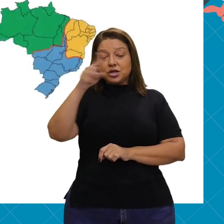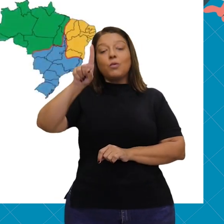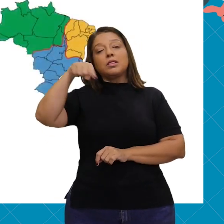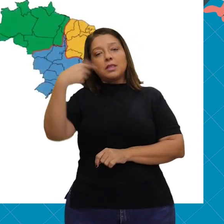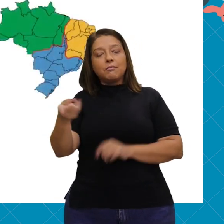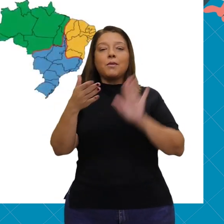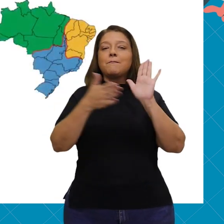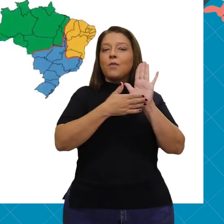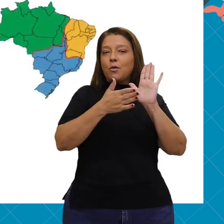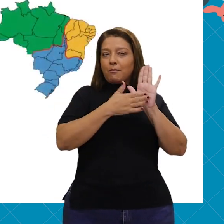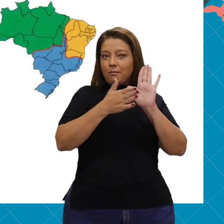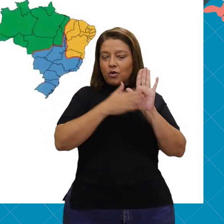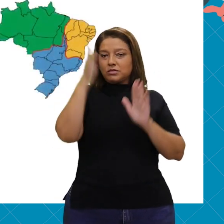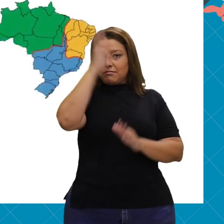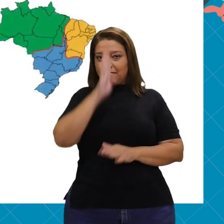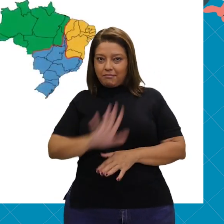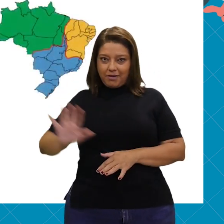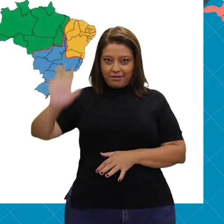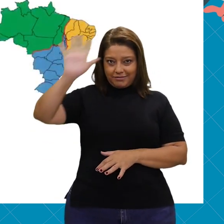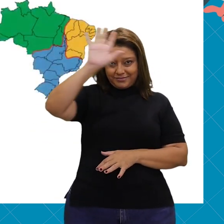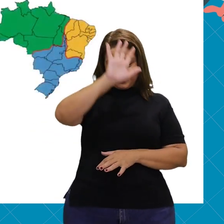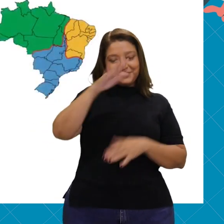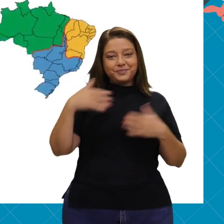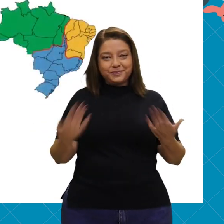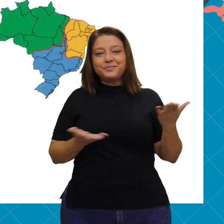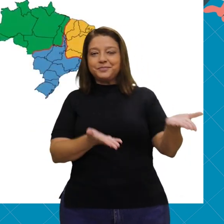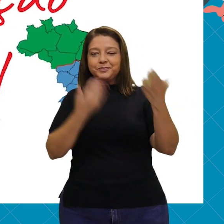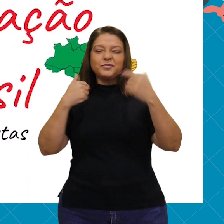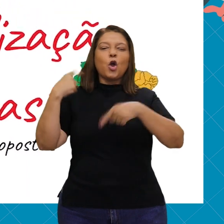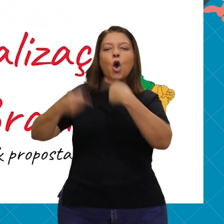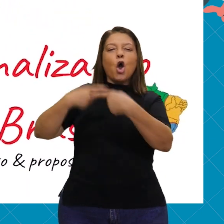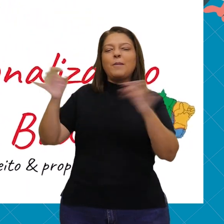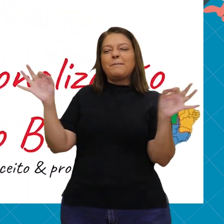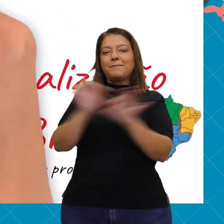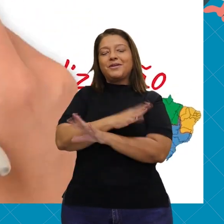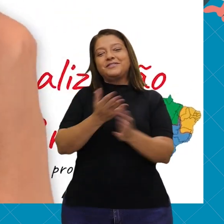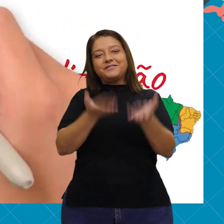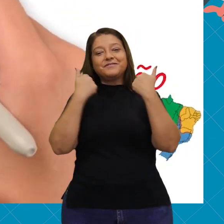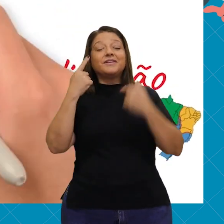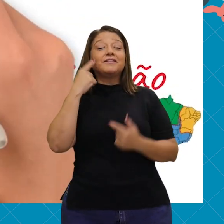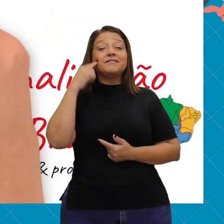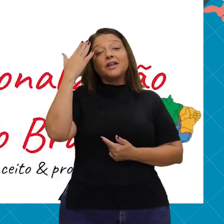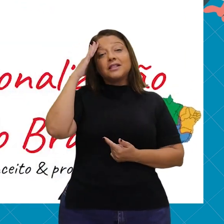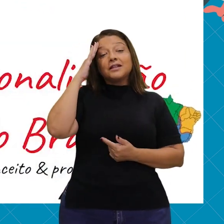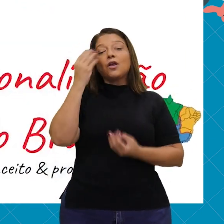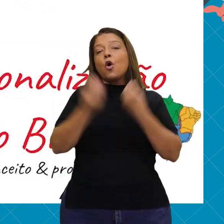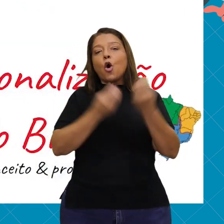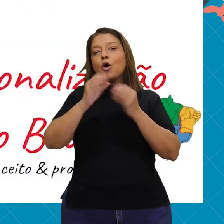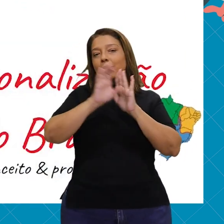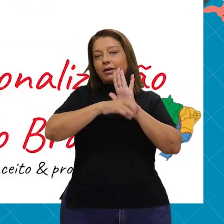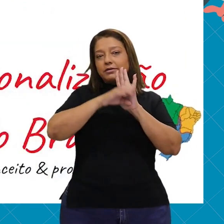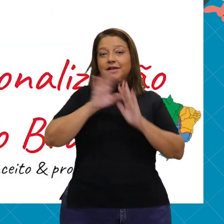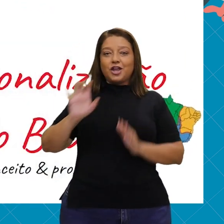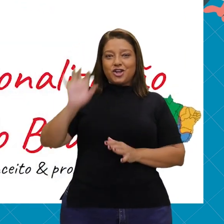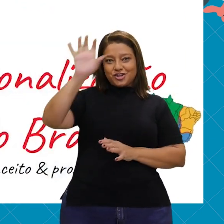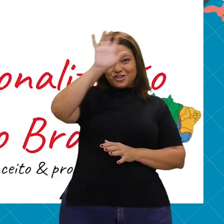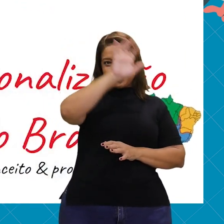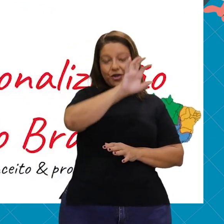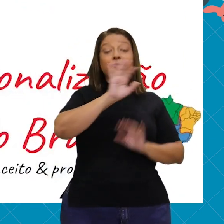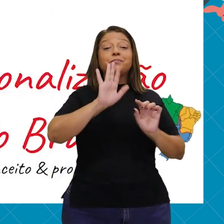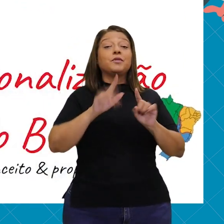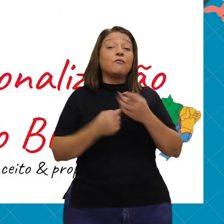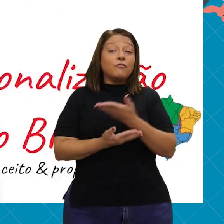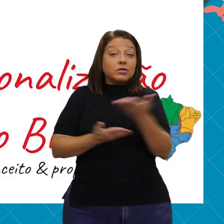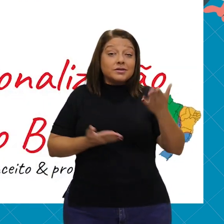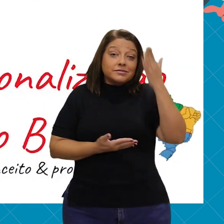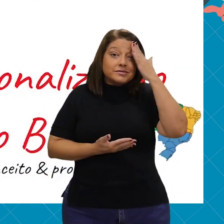para as propostas de regionalização do Brasil, beleza? Então vamos lá, sem mais enrolações, bora lá, vamos entender um pouquinho mais sobre o conceito de região. E só para